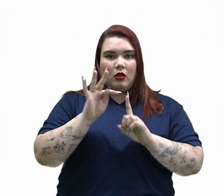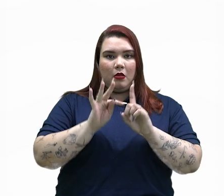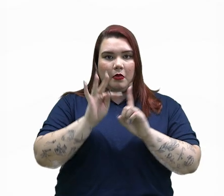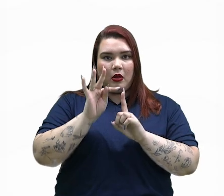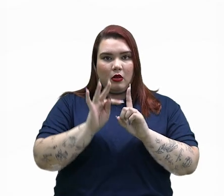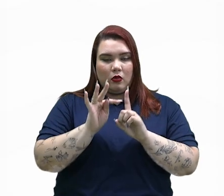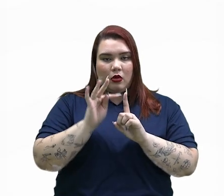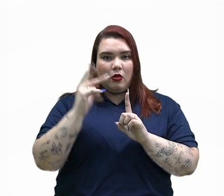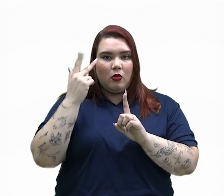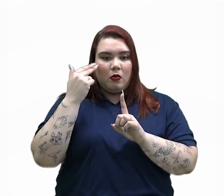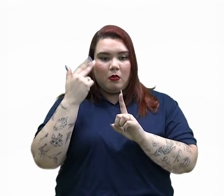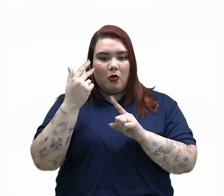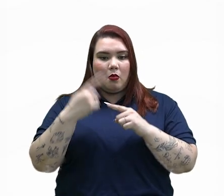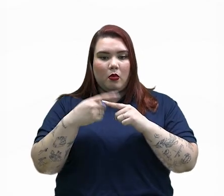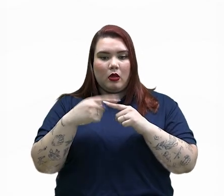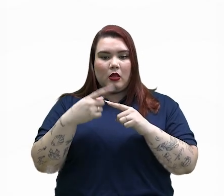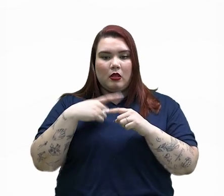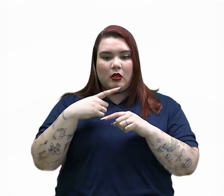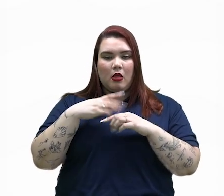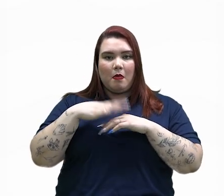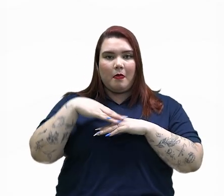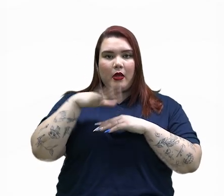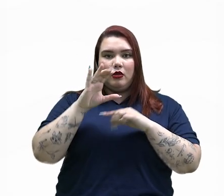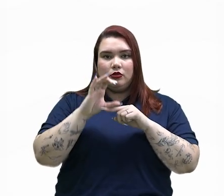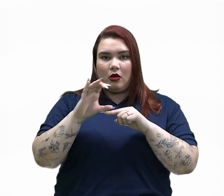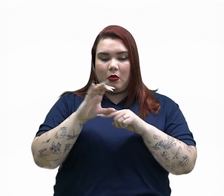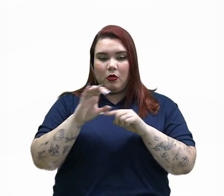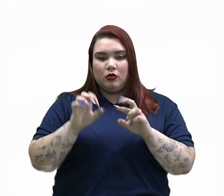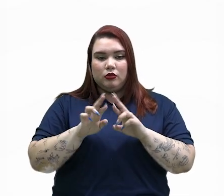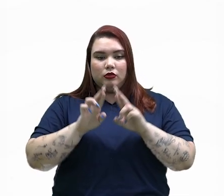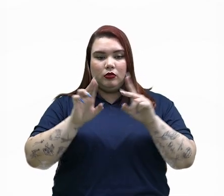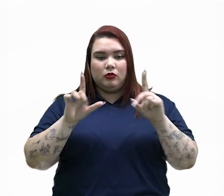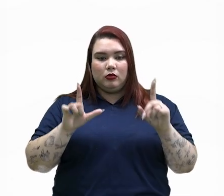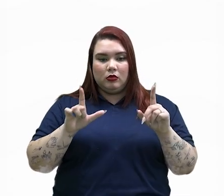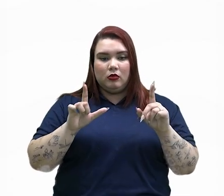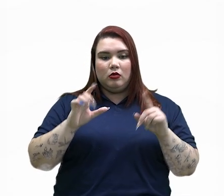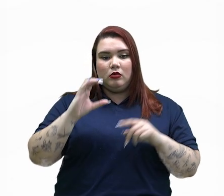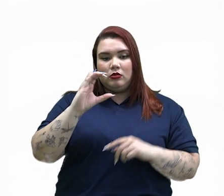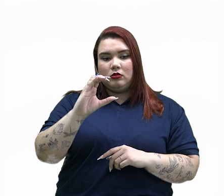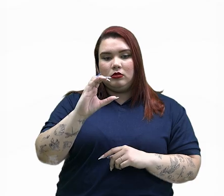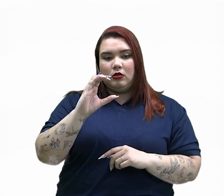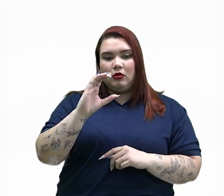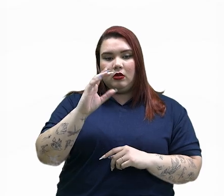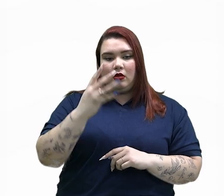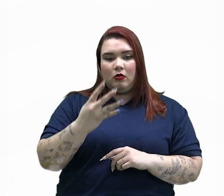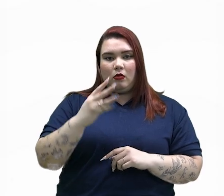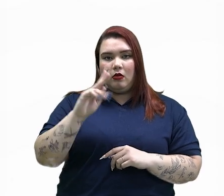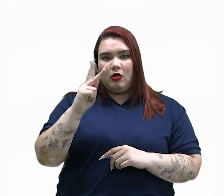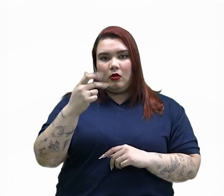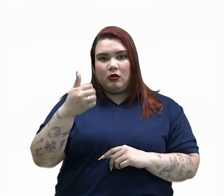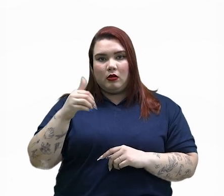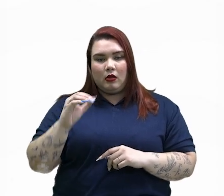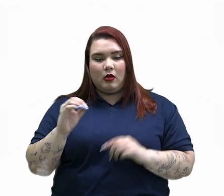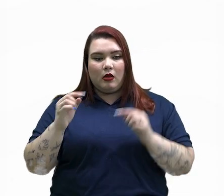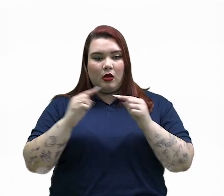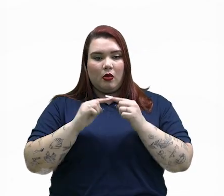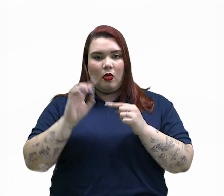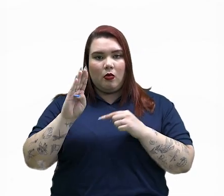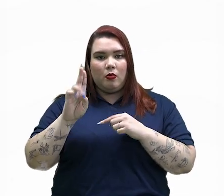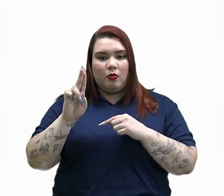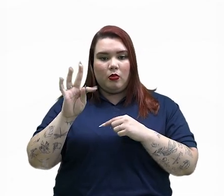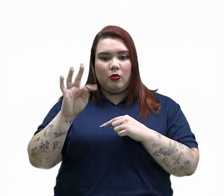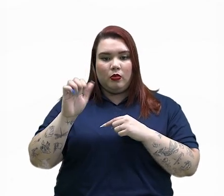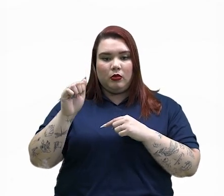mais átomos de carbono na cadeia, diferente do CH4, né, do C4H10, que é o butano, que